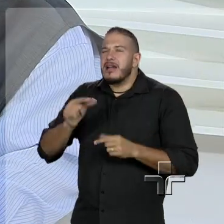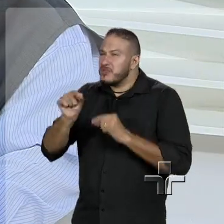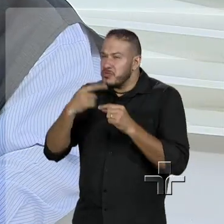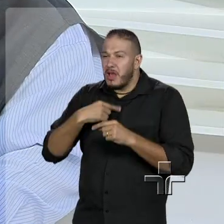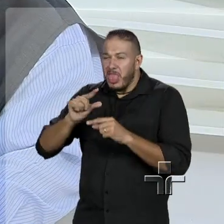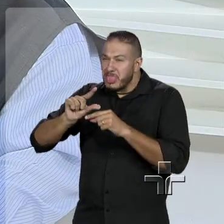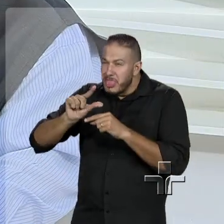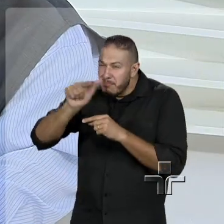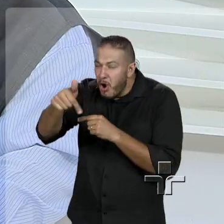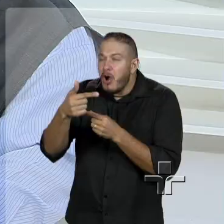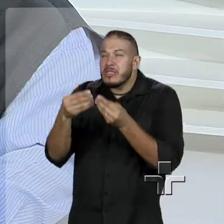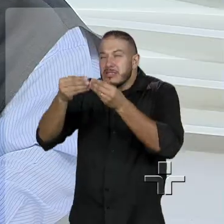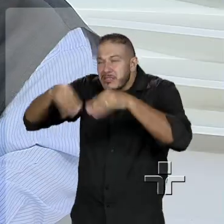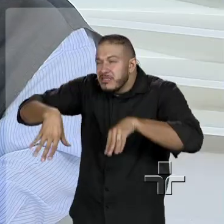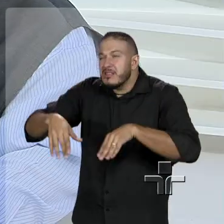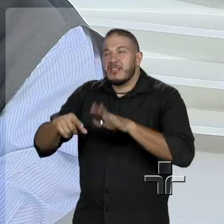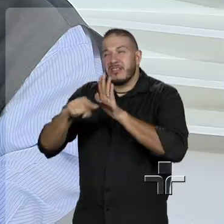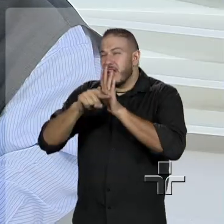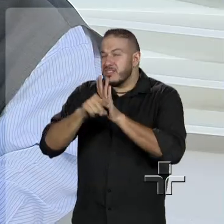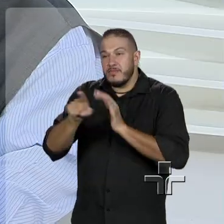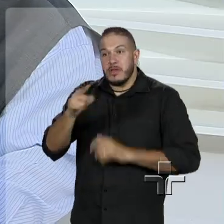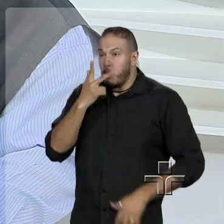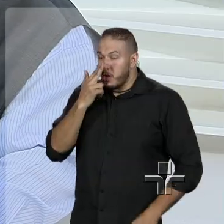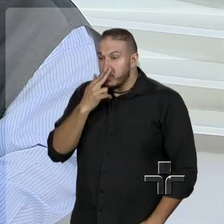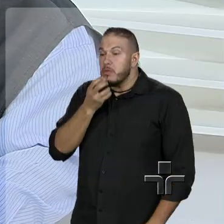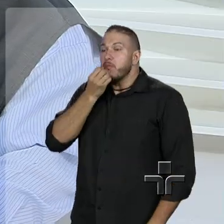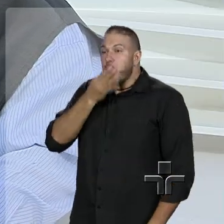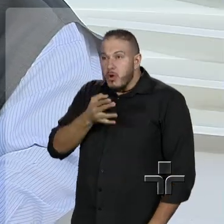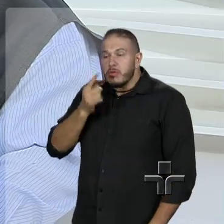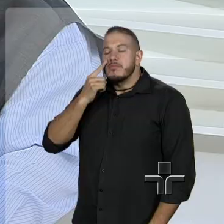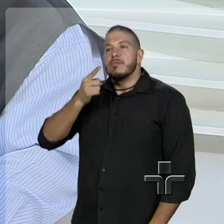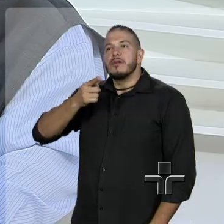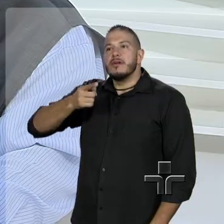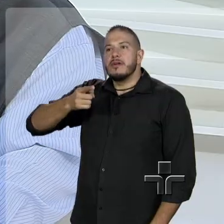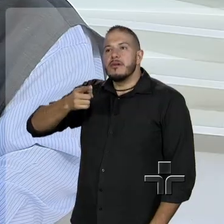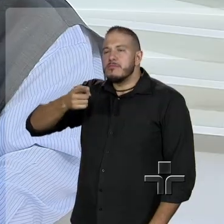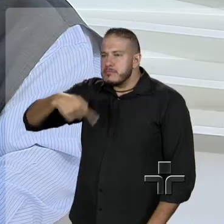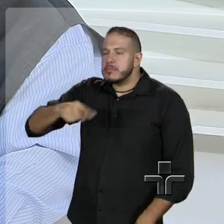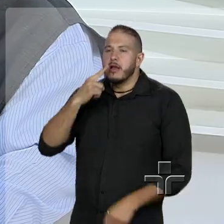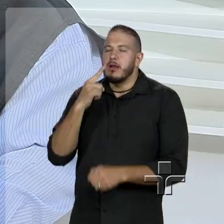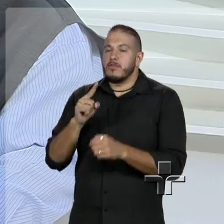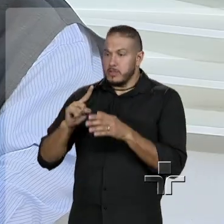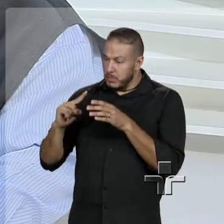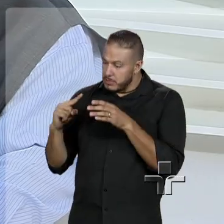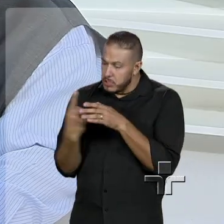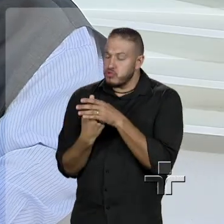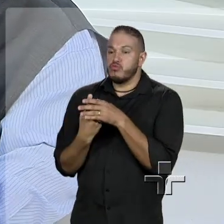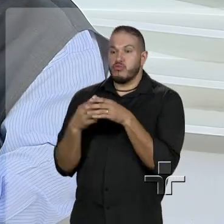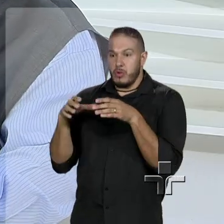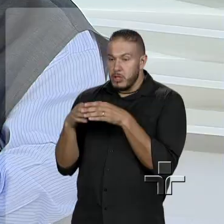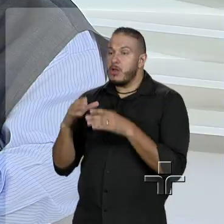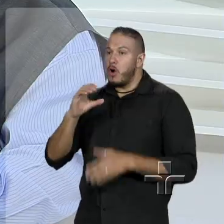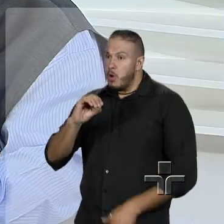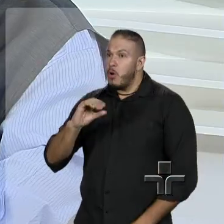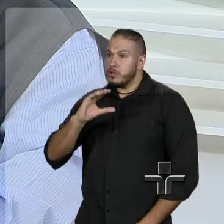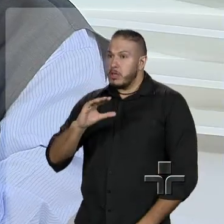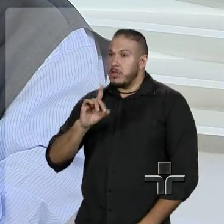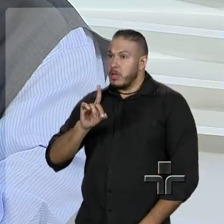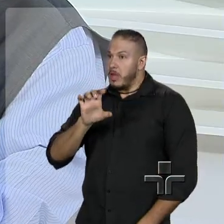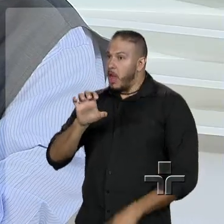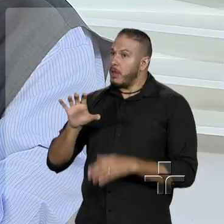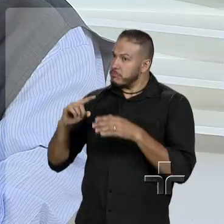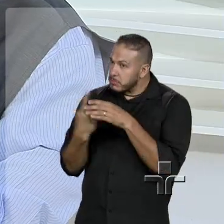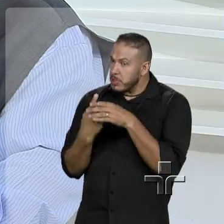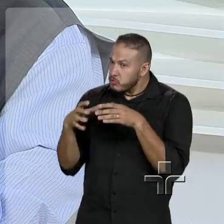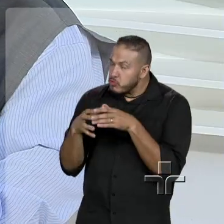negativos. Eu acho que é muito bom você estar na OCDE, porque tem um selo de qualidade,